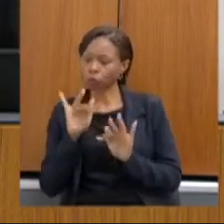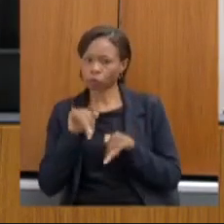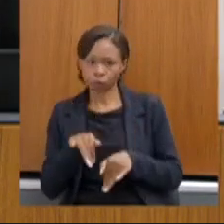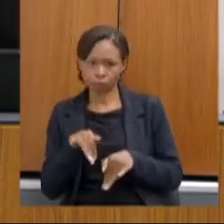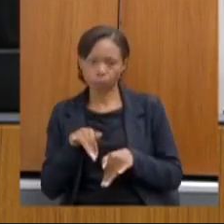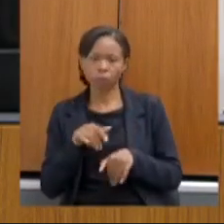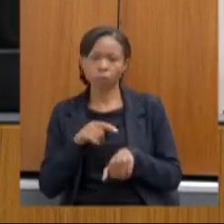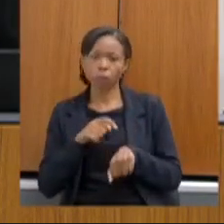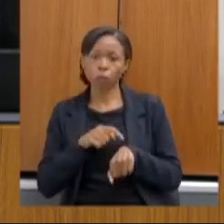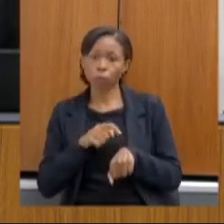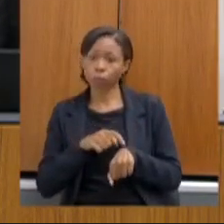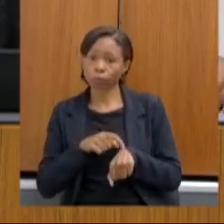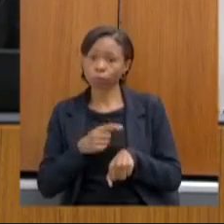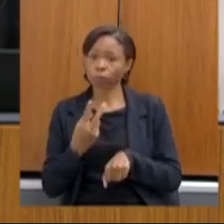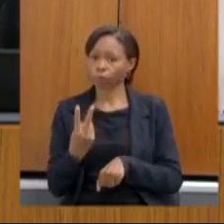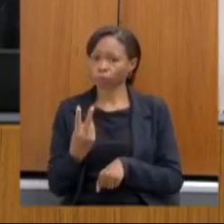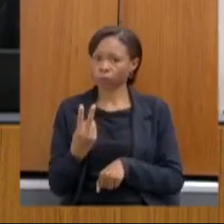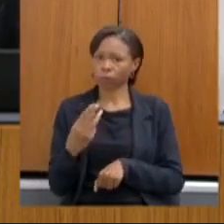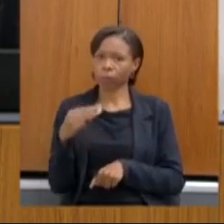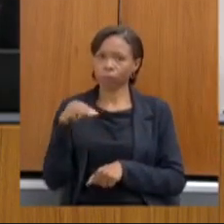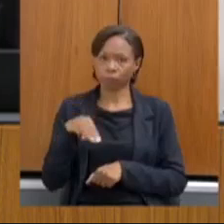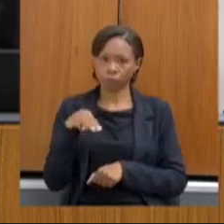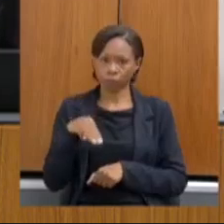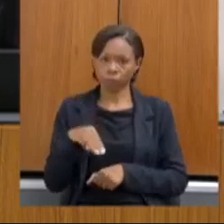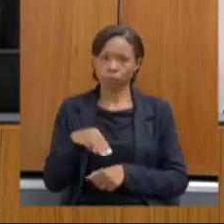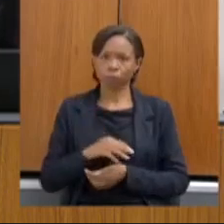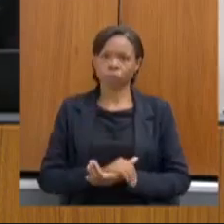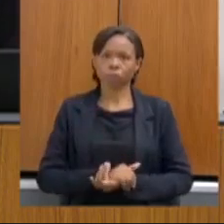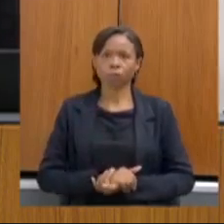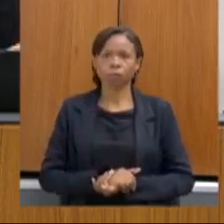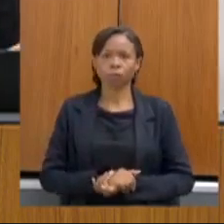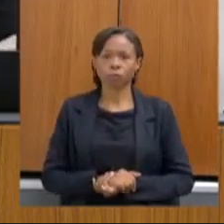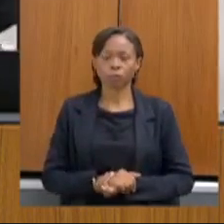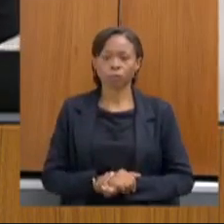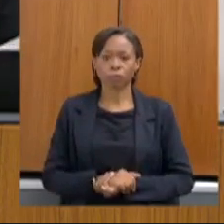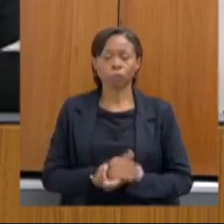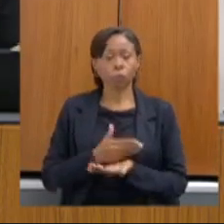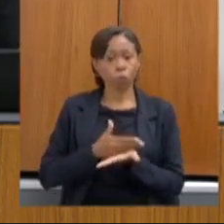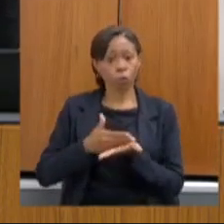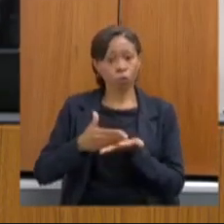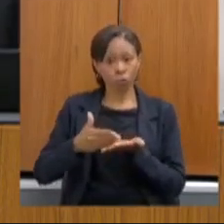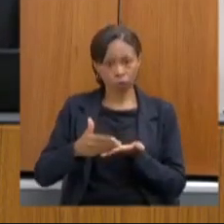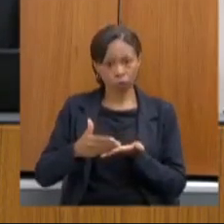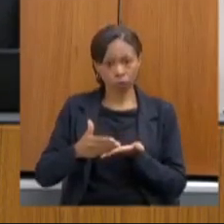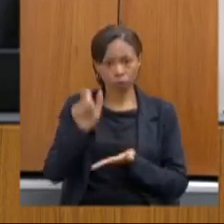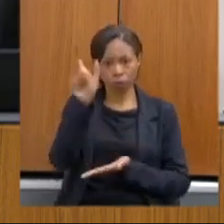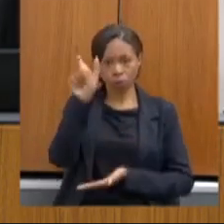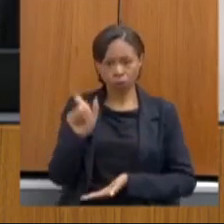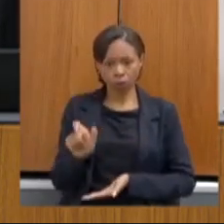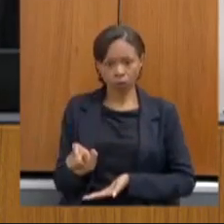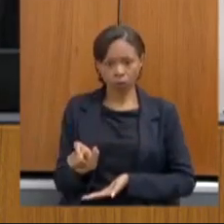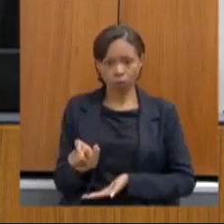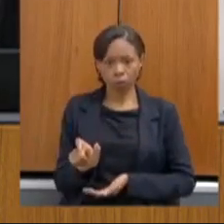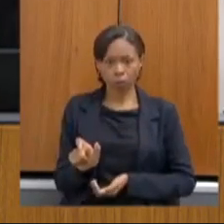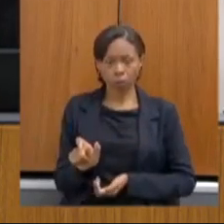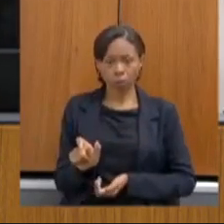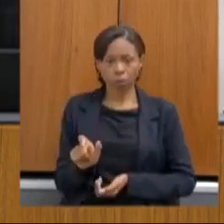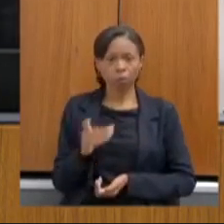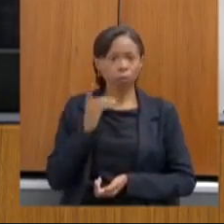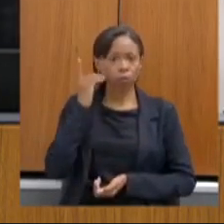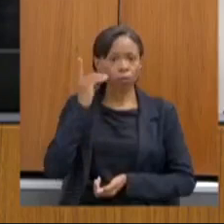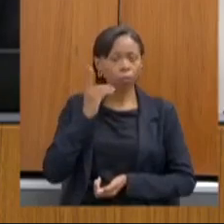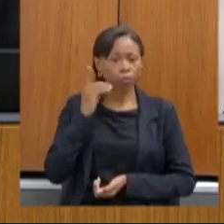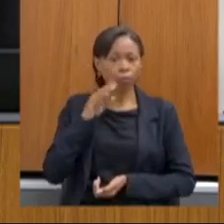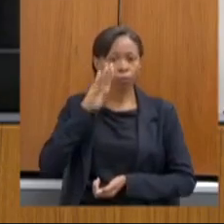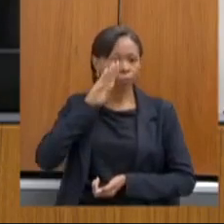pelo prazo de dois minutos nós começamos então com a participação da